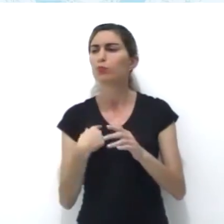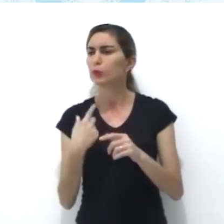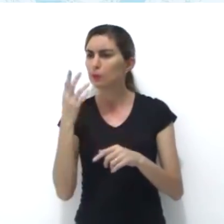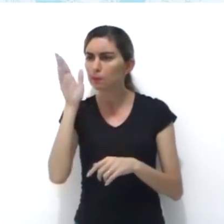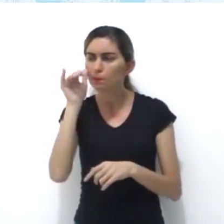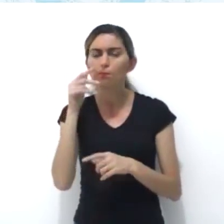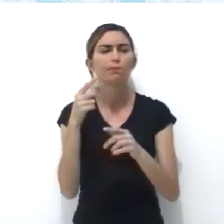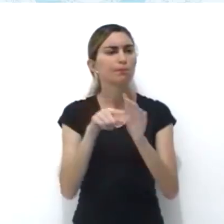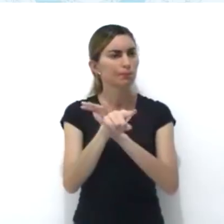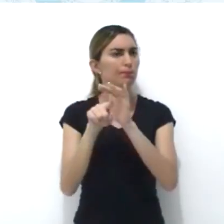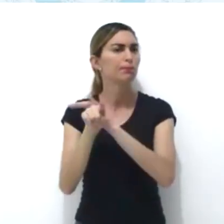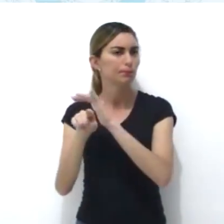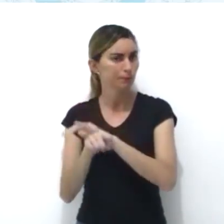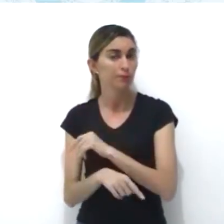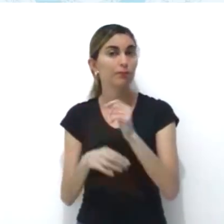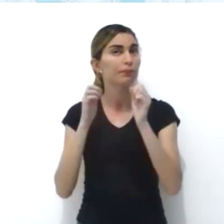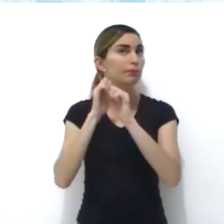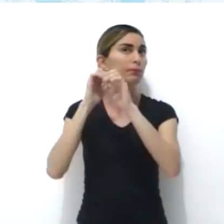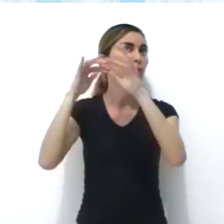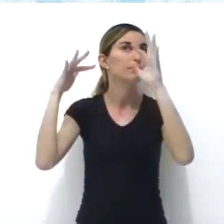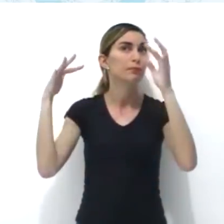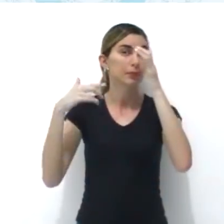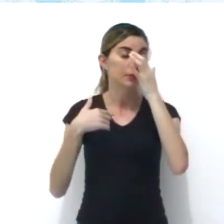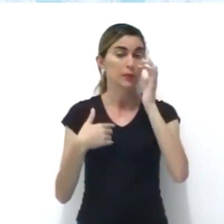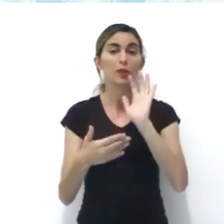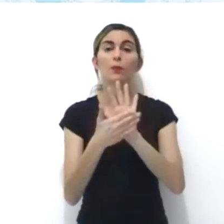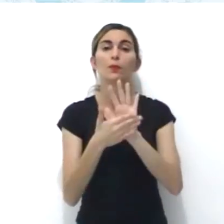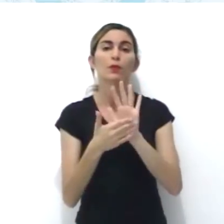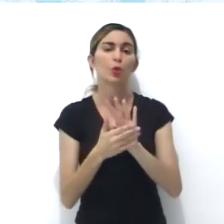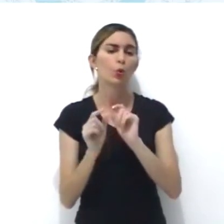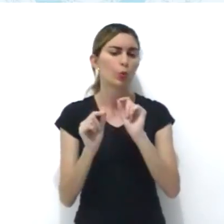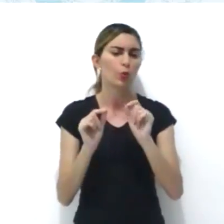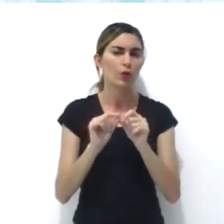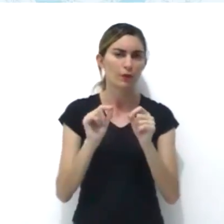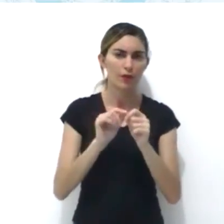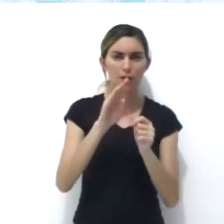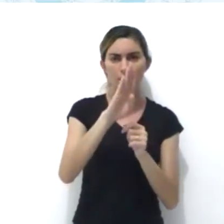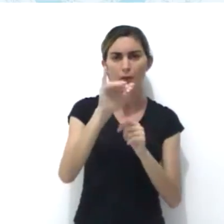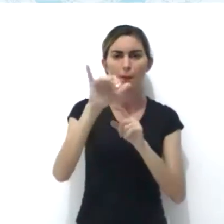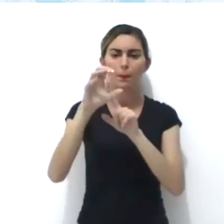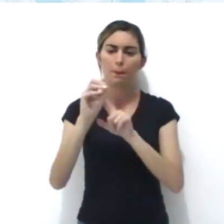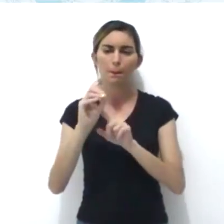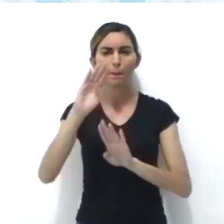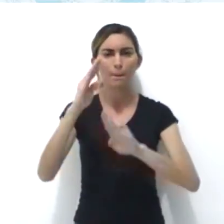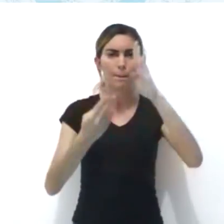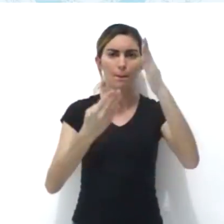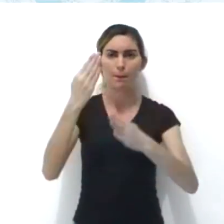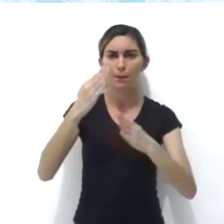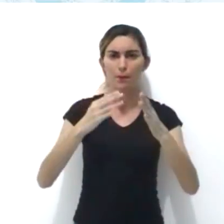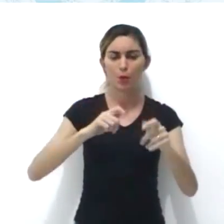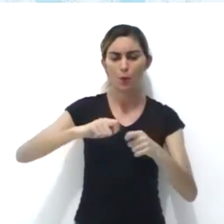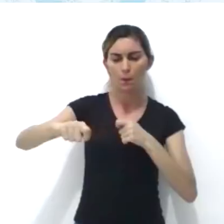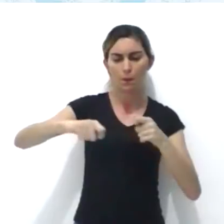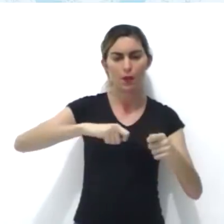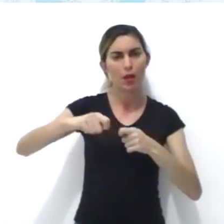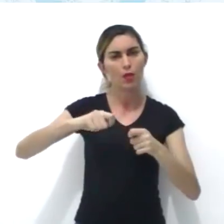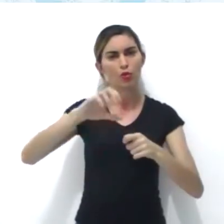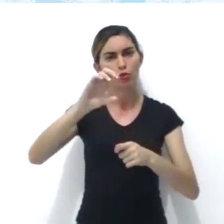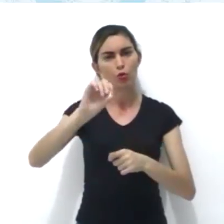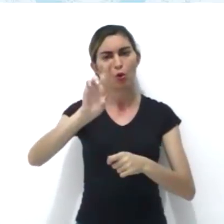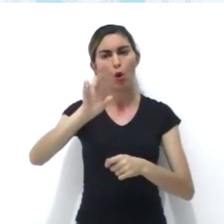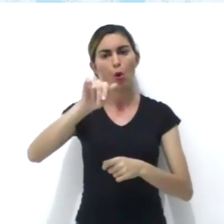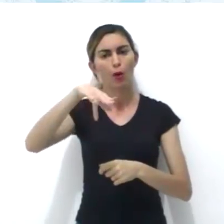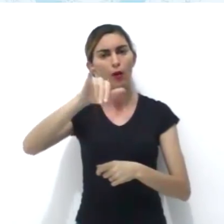leituras, foram questionar, foram começar a imaginar. E eles propuseram fazer um bioplástico a partir de uma matéria